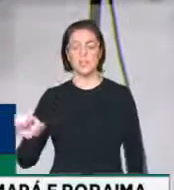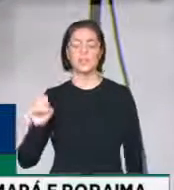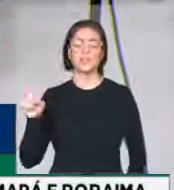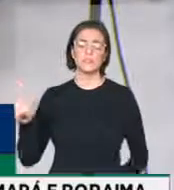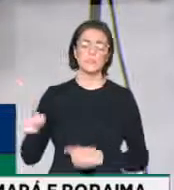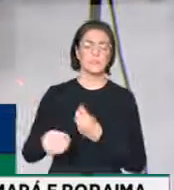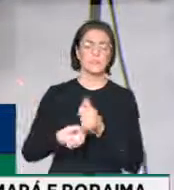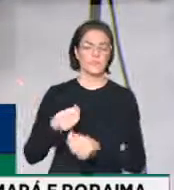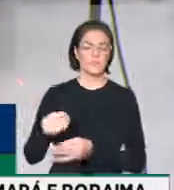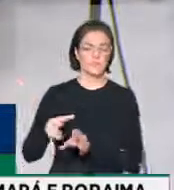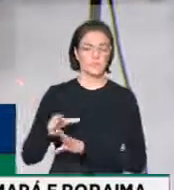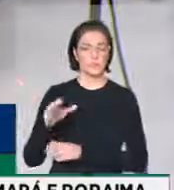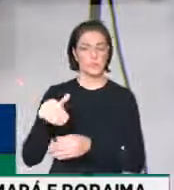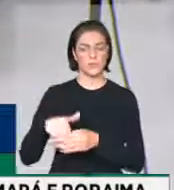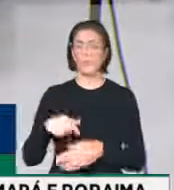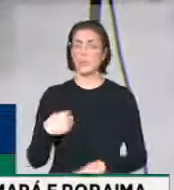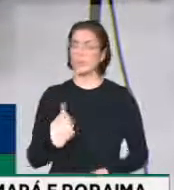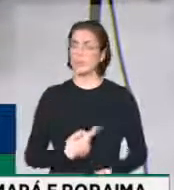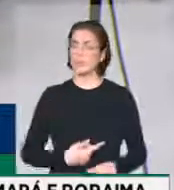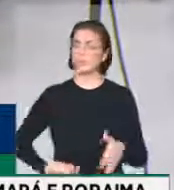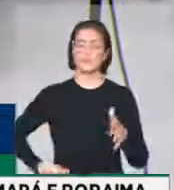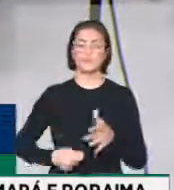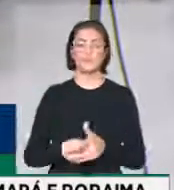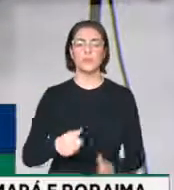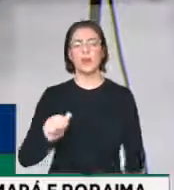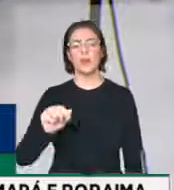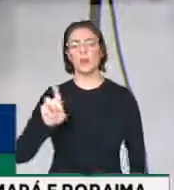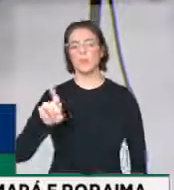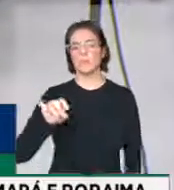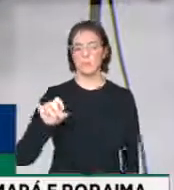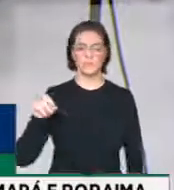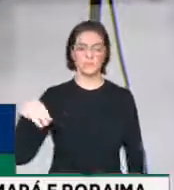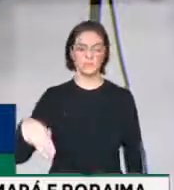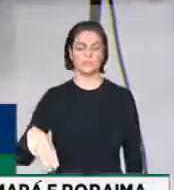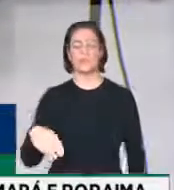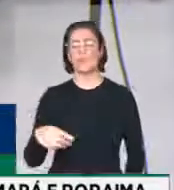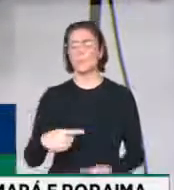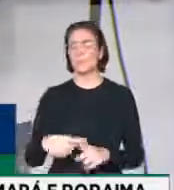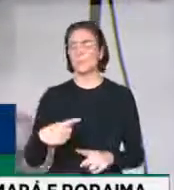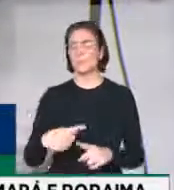destaque, que nós entraremos com uma ação de inconstitucionalidade contra a questão das fronteiras.